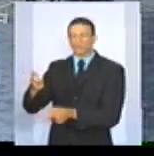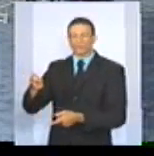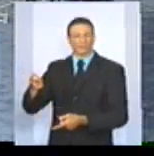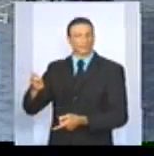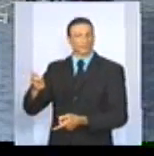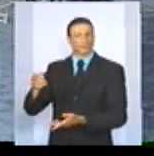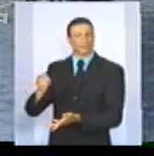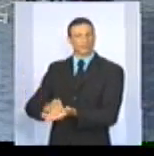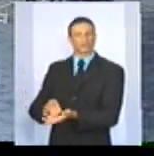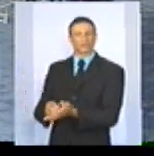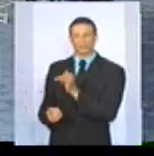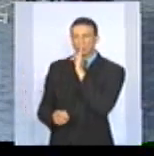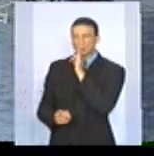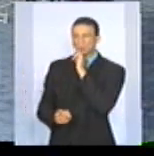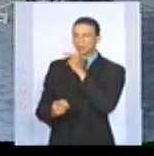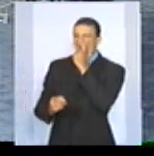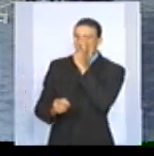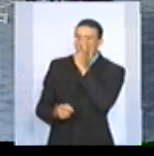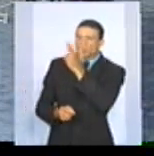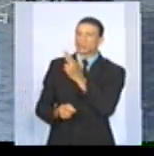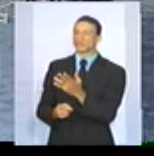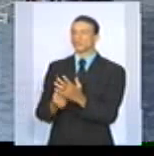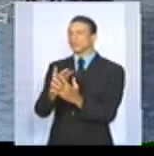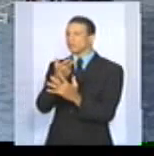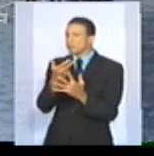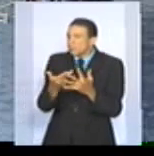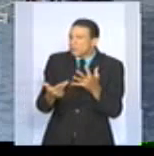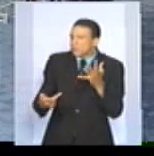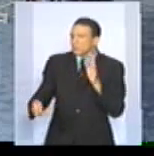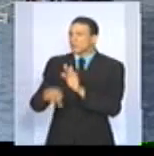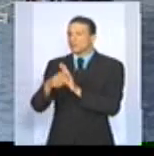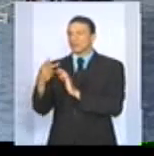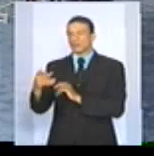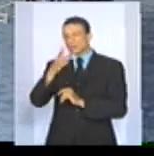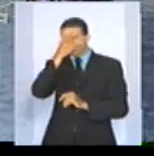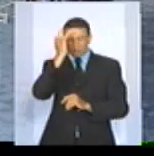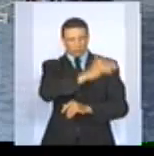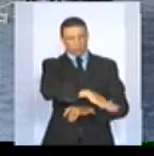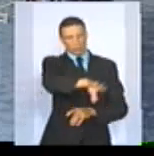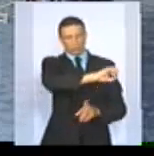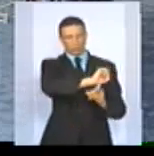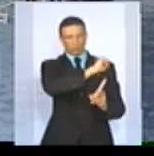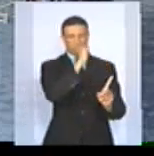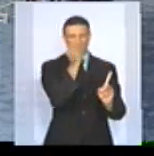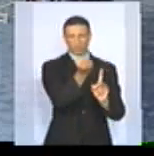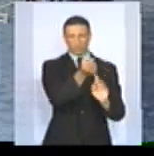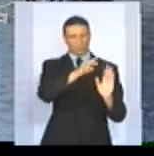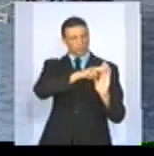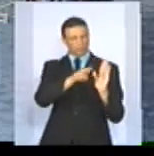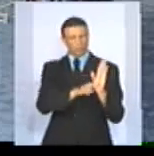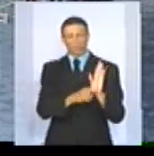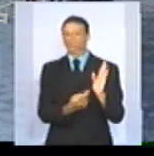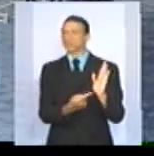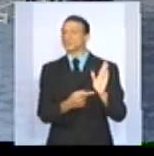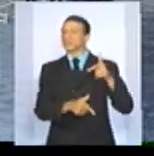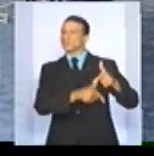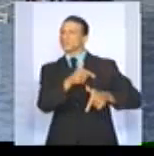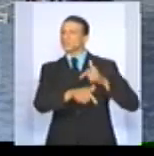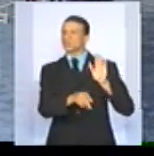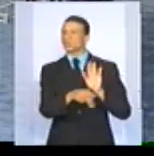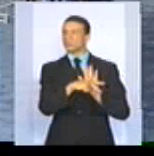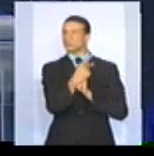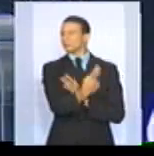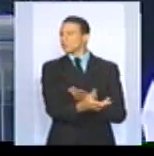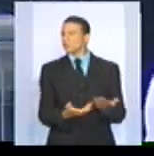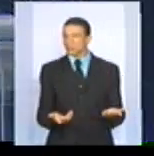cujas características estejam mais próximas do gosto médio estabelecido por regras comerciais do próprio mercado.